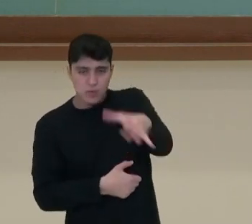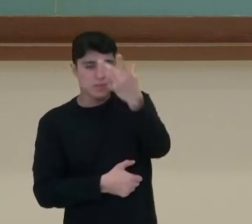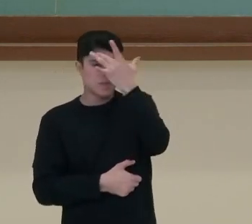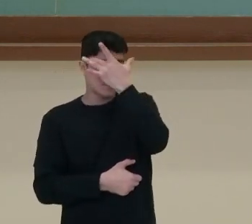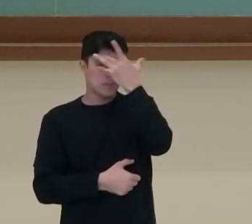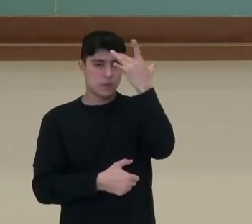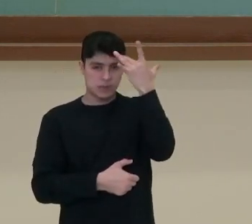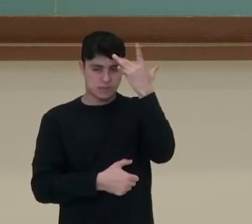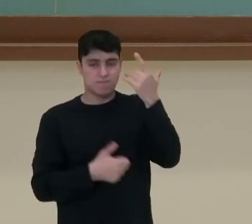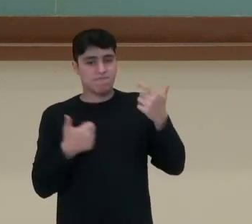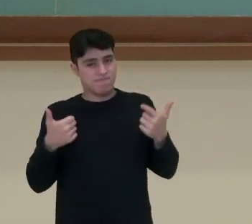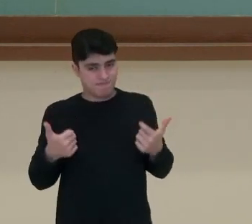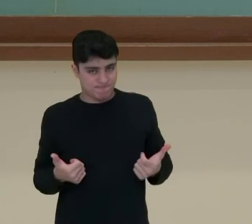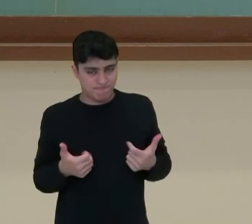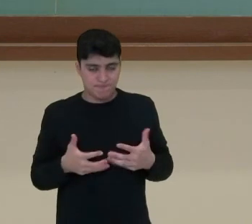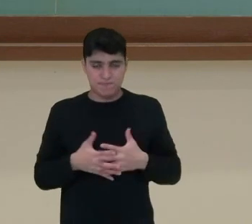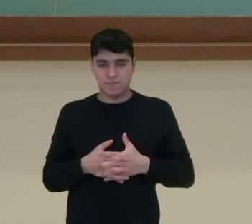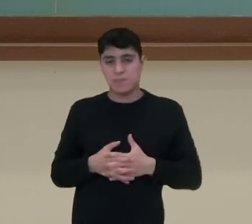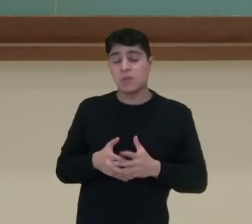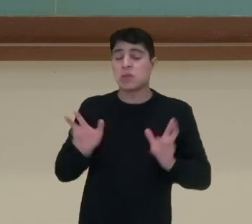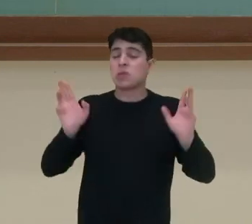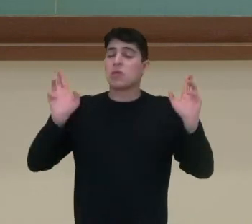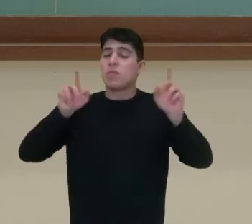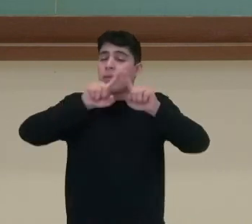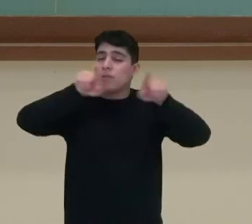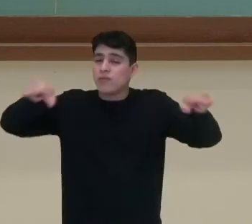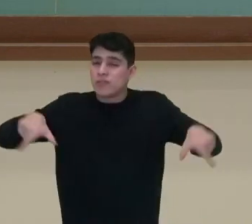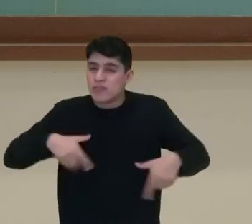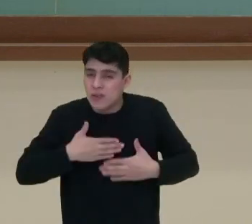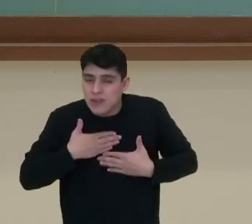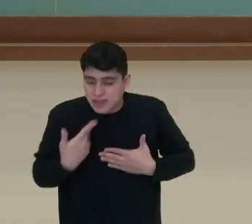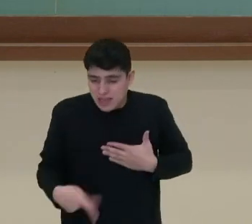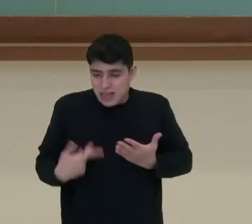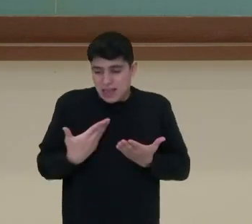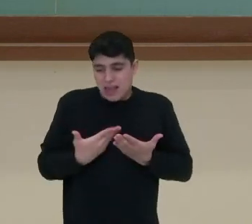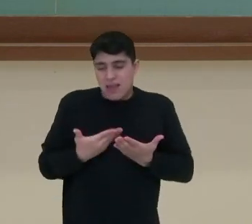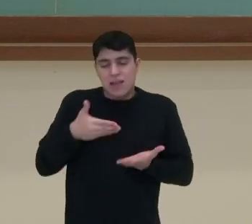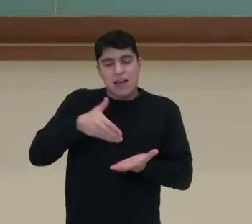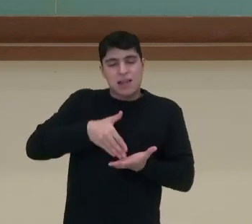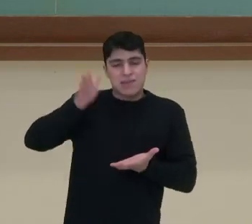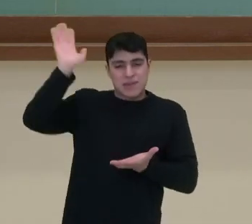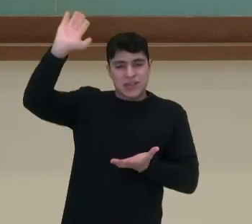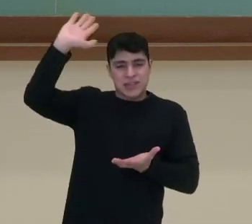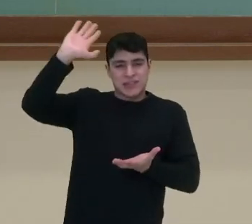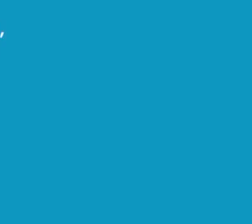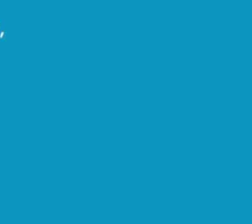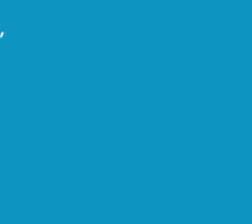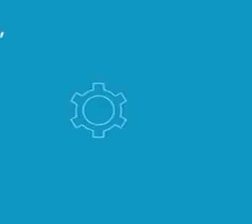ou de um estado, por exemplo. Eu espero que vocês tenham gostado. Até o nosso próximo encontro.